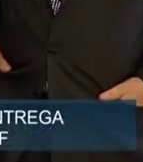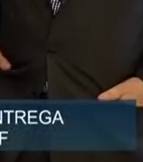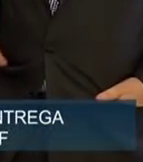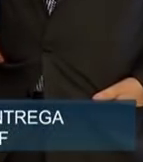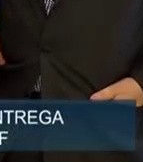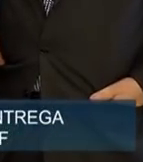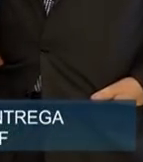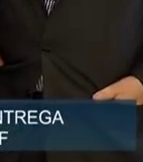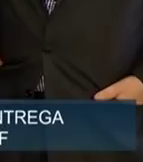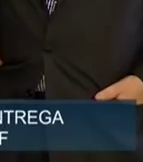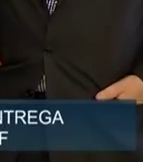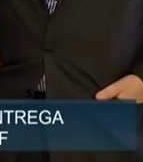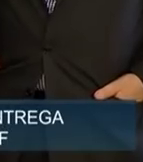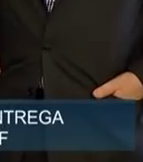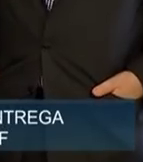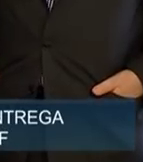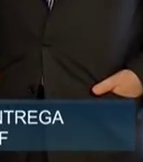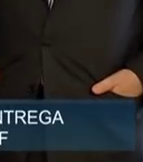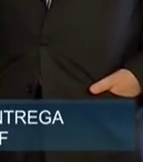J